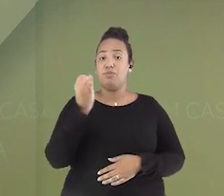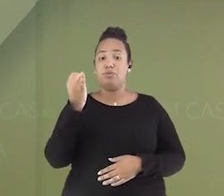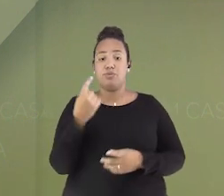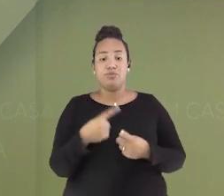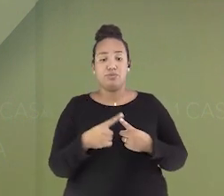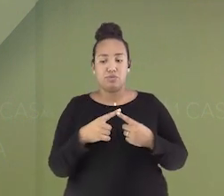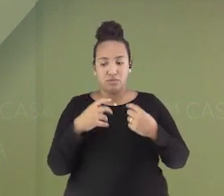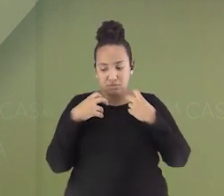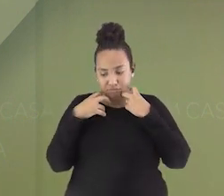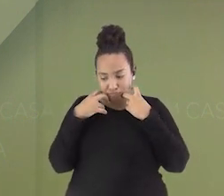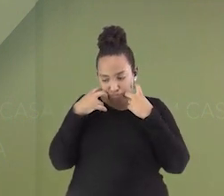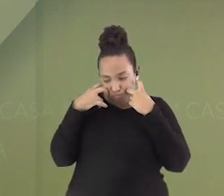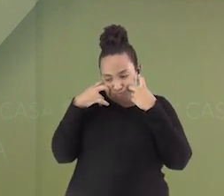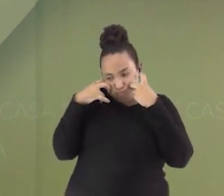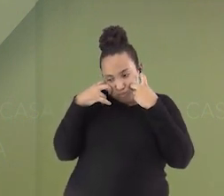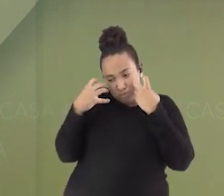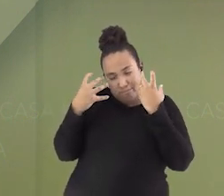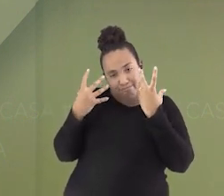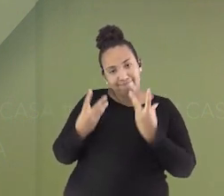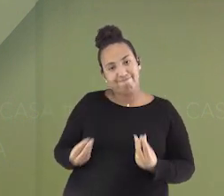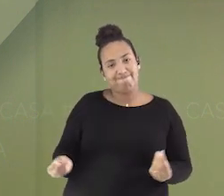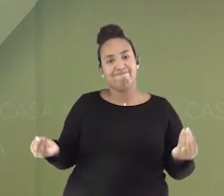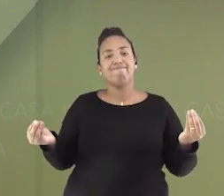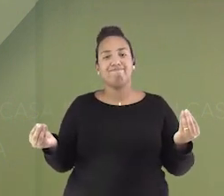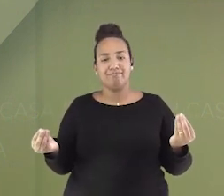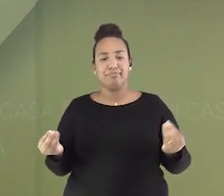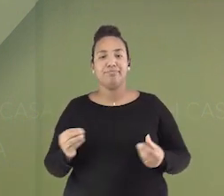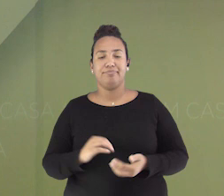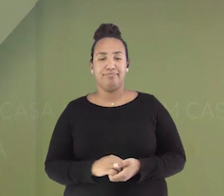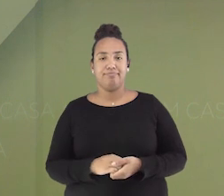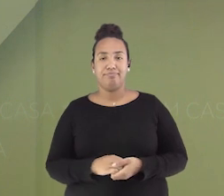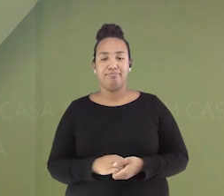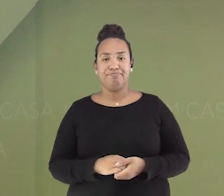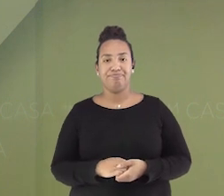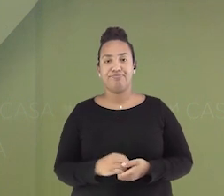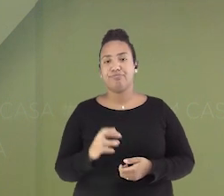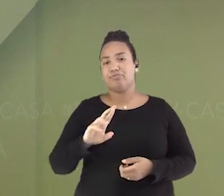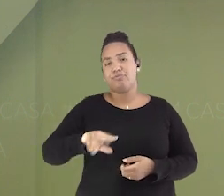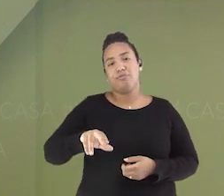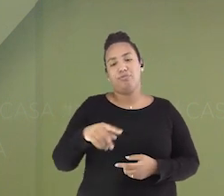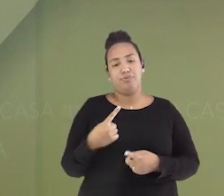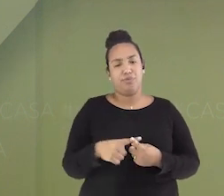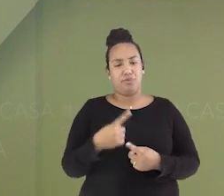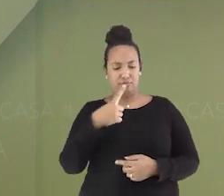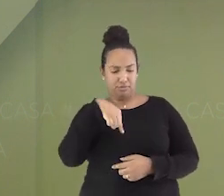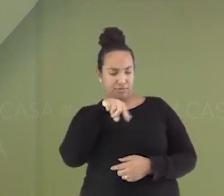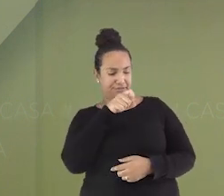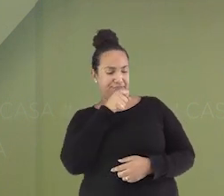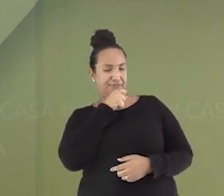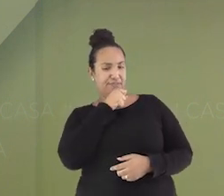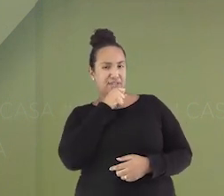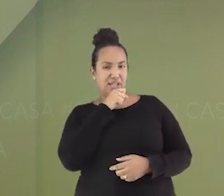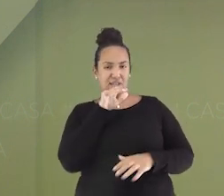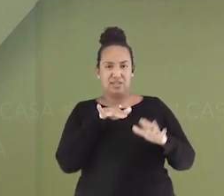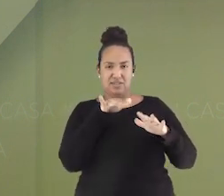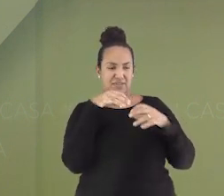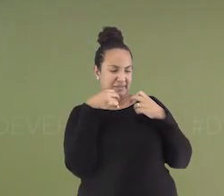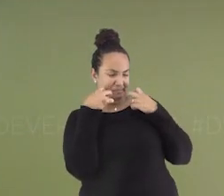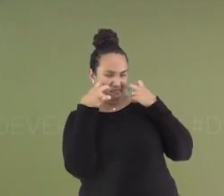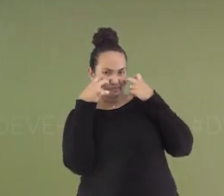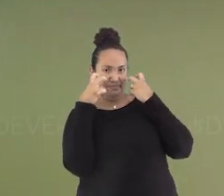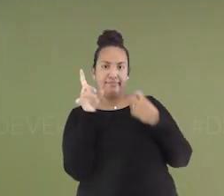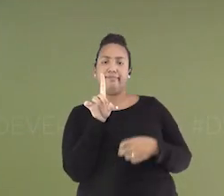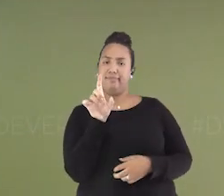o constrangimento natural que nós temos em algumas situações. Não é necessariamente porque somos mais velhos que não tenhamos algum tipo de